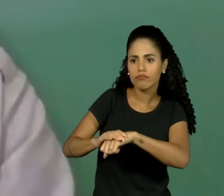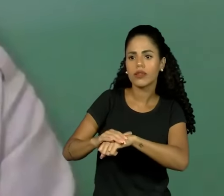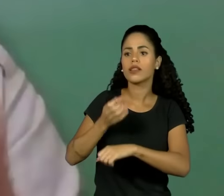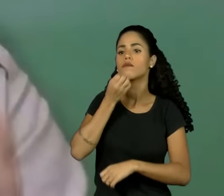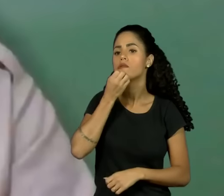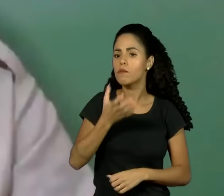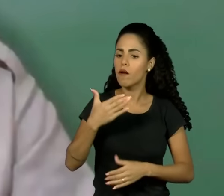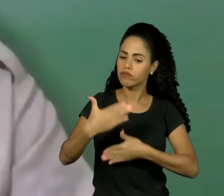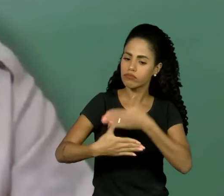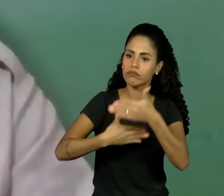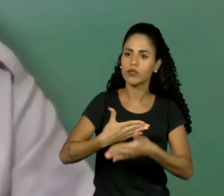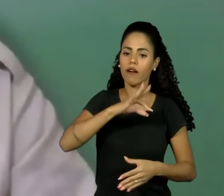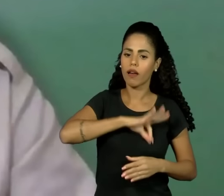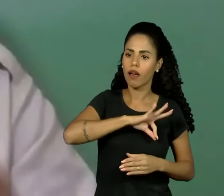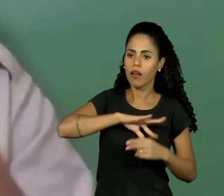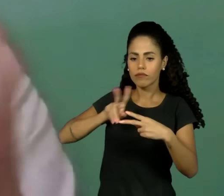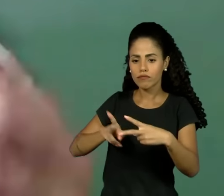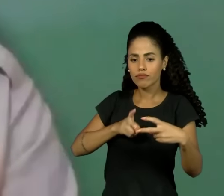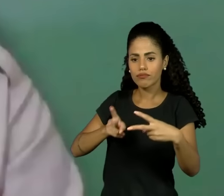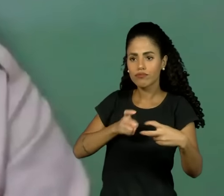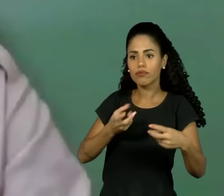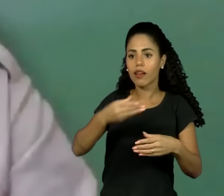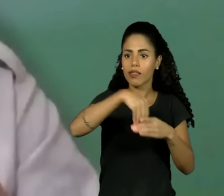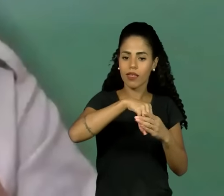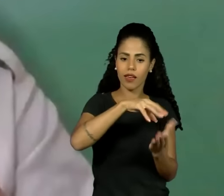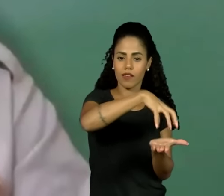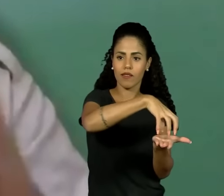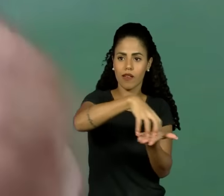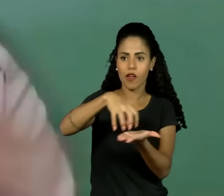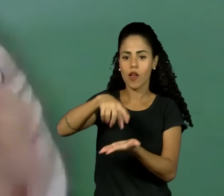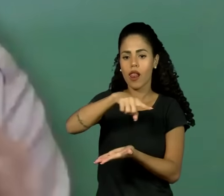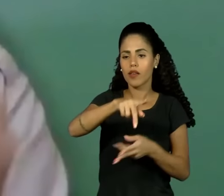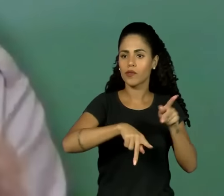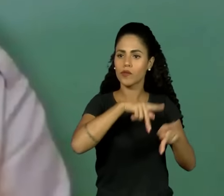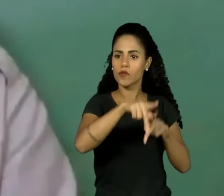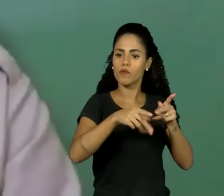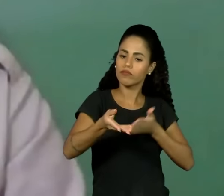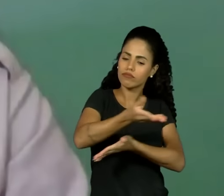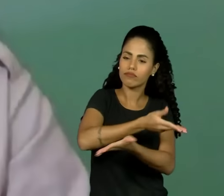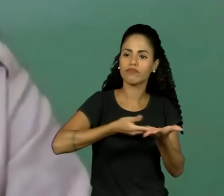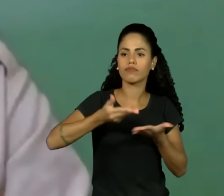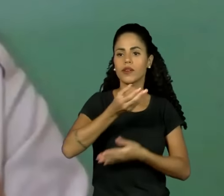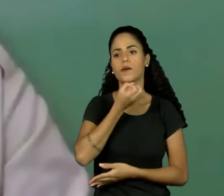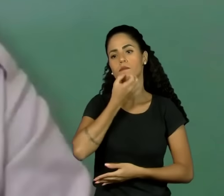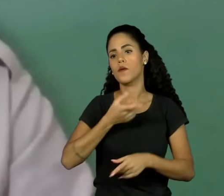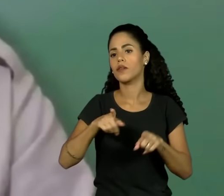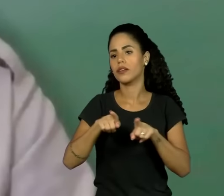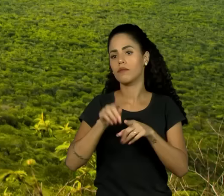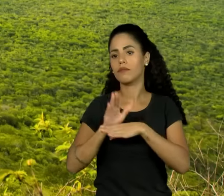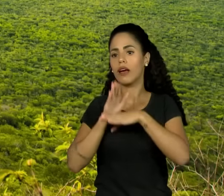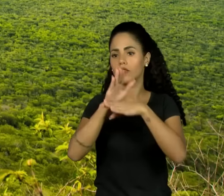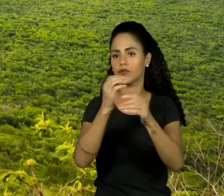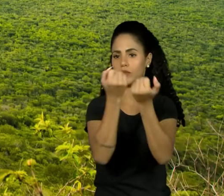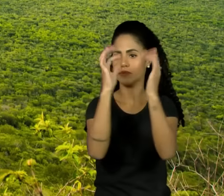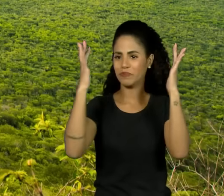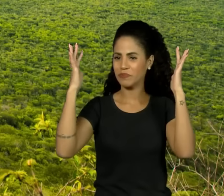vai gerando renda dentro da comunidade, dando opções de uma convivência mais harmônica e, ao mesmo tempo, gerando